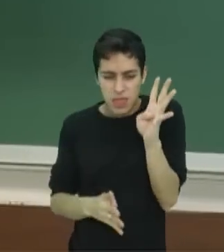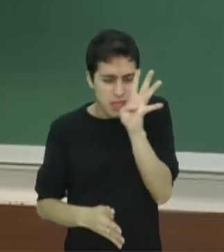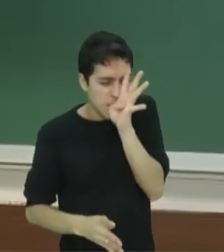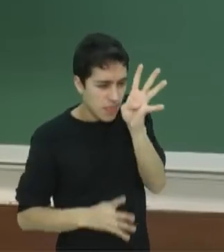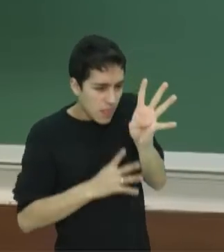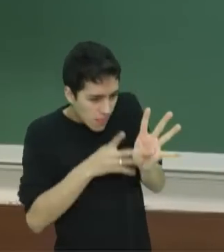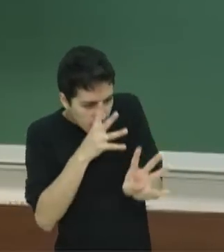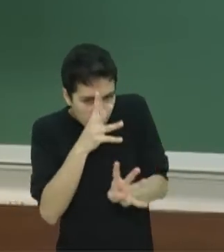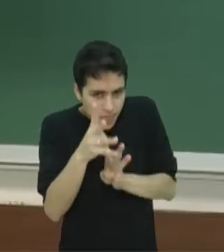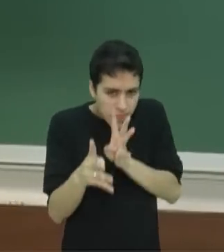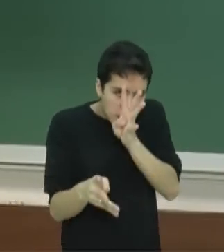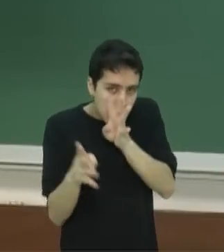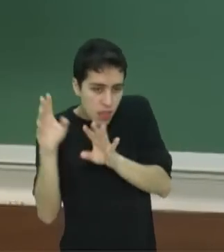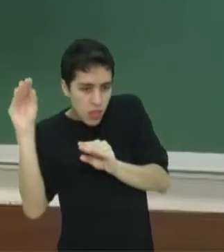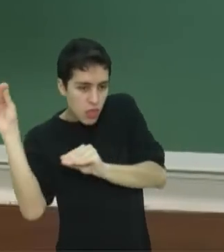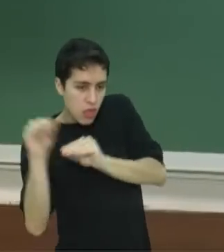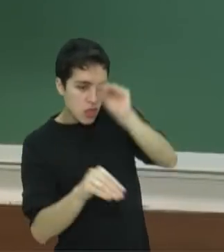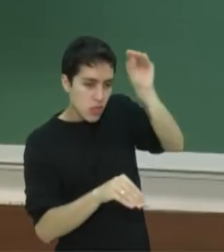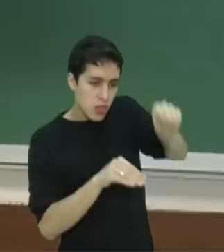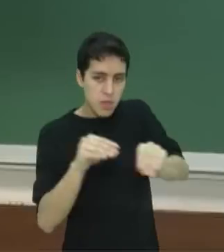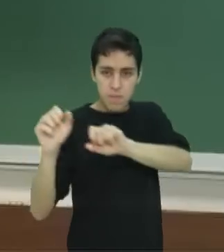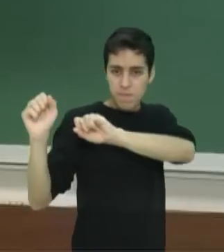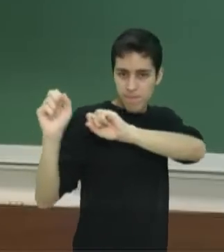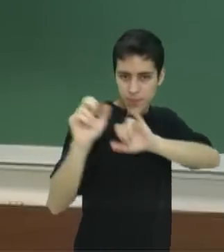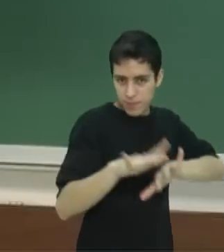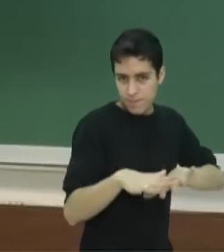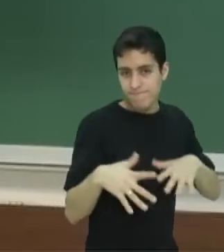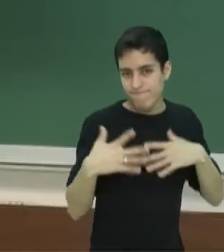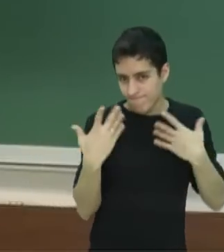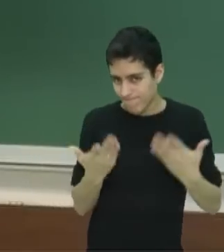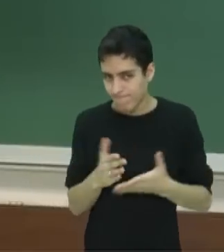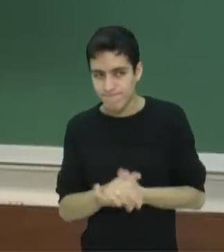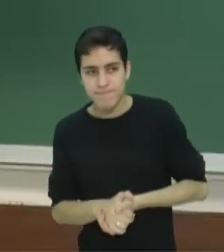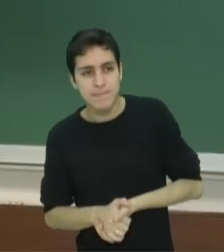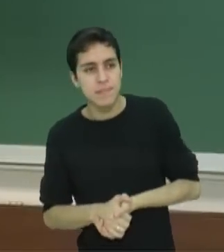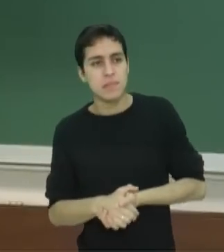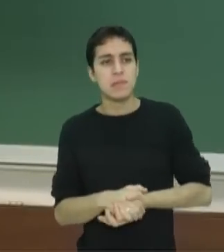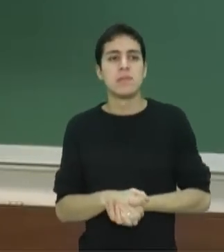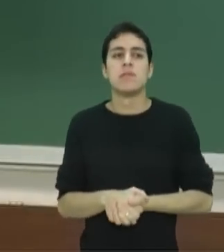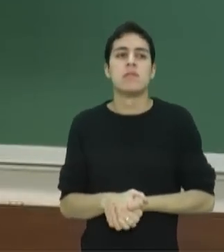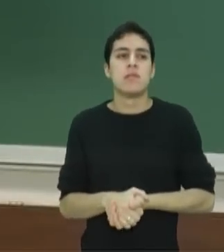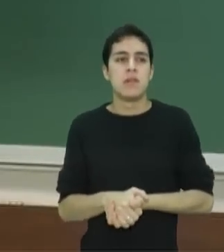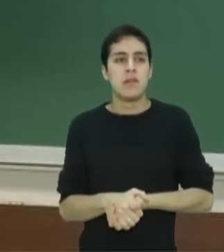legalizada, conforme algumas fontes, certo? Muito bem.